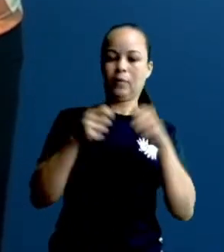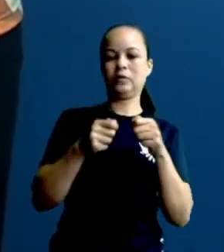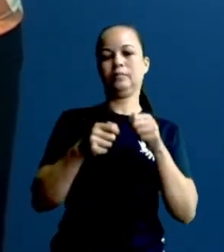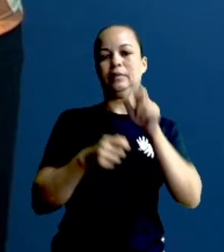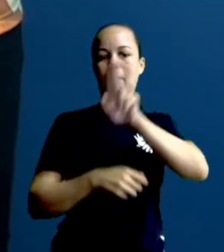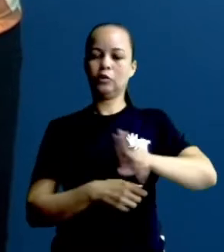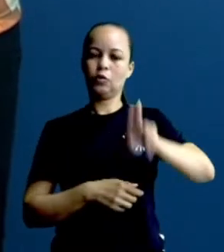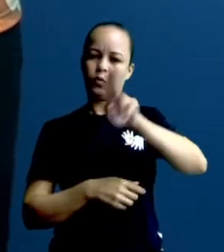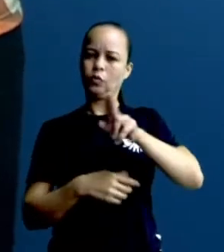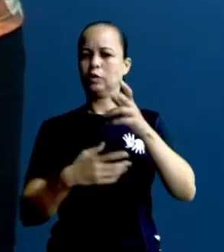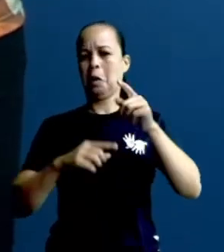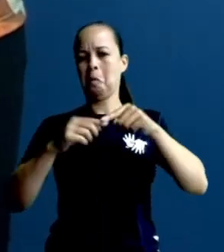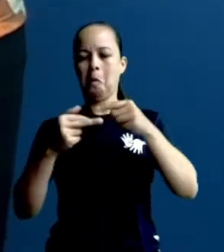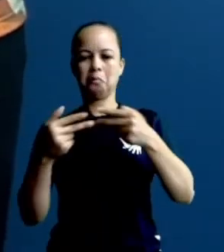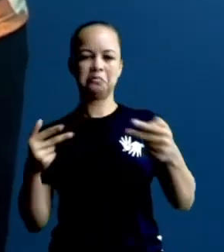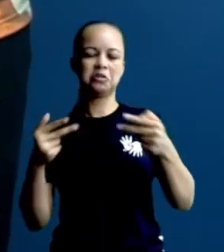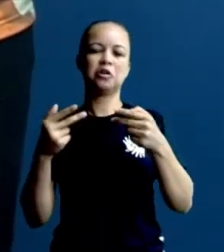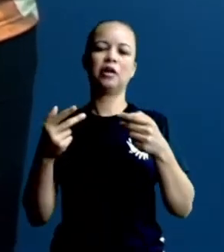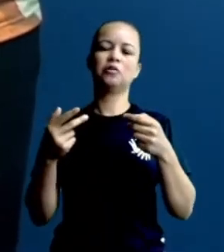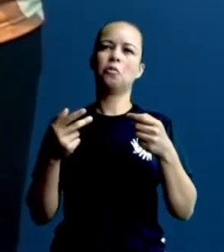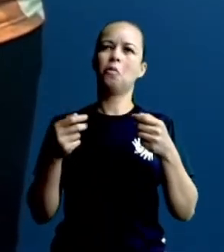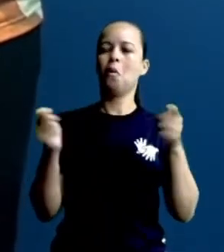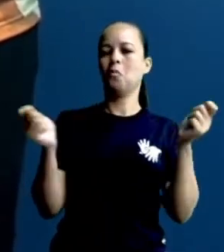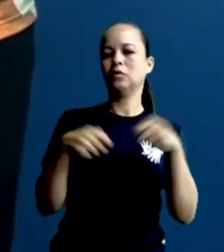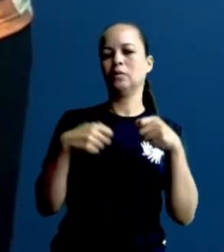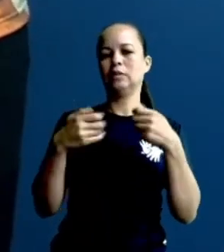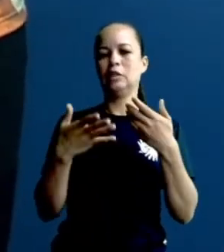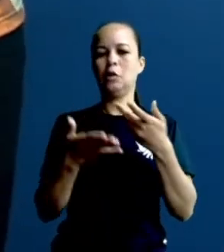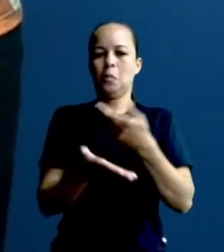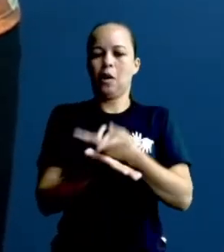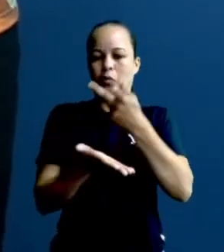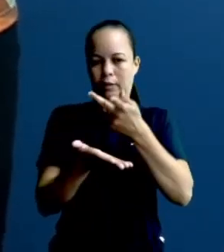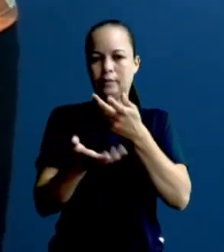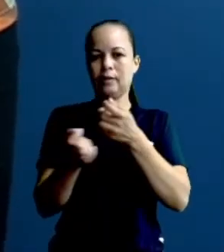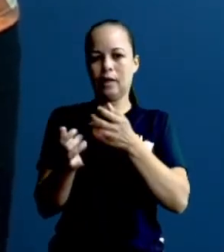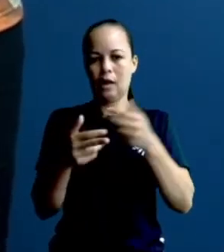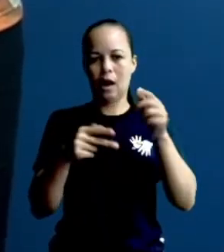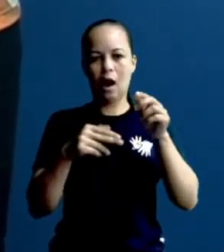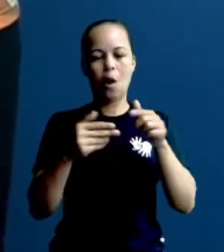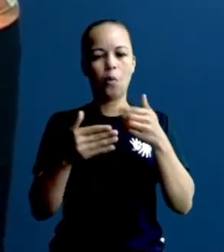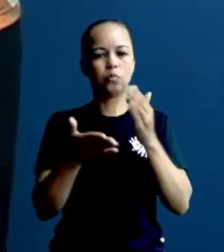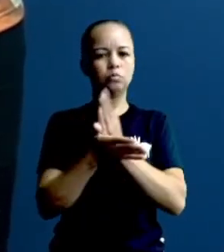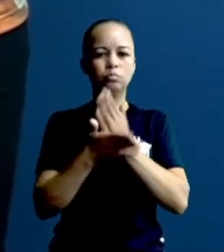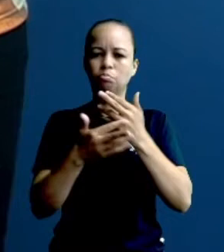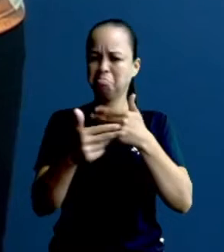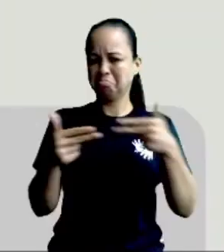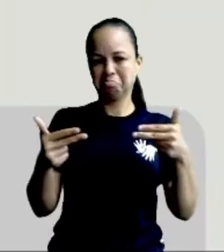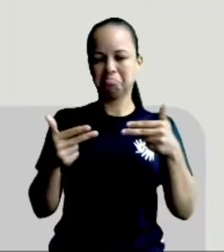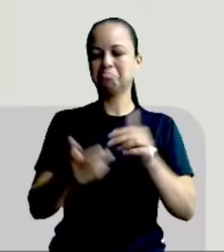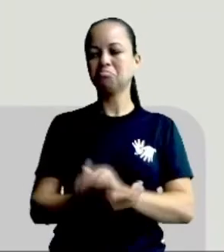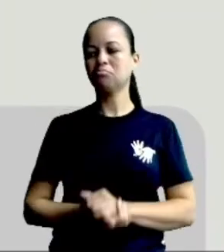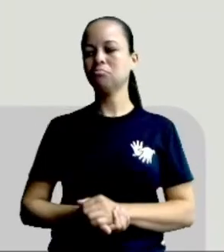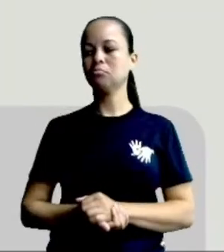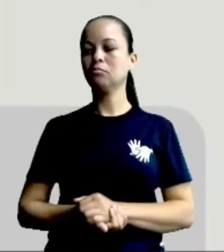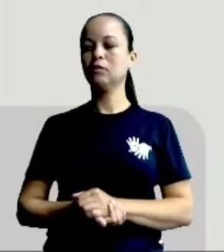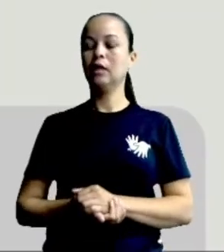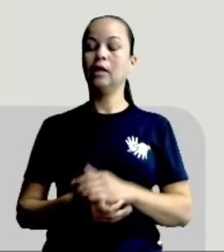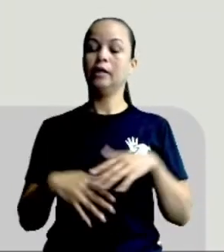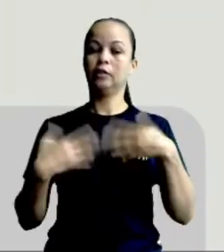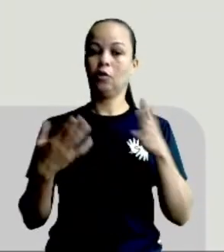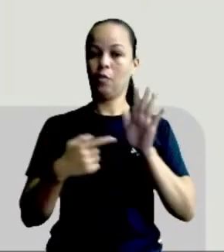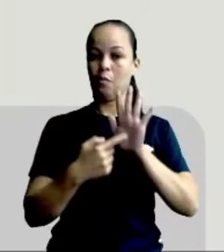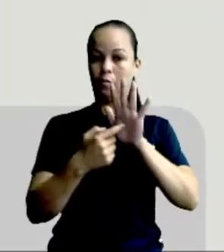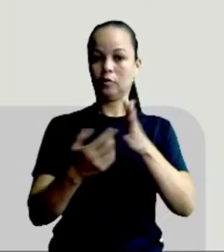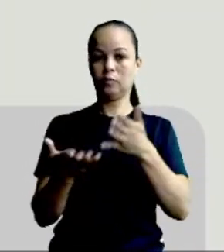um determinado objeto, a possibilidade de uma situação ocorrer, tá? E aí, eu trago